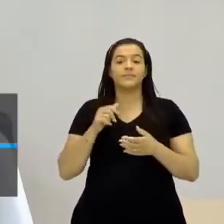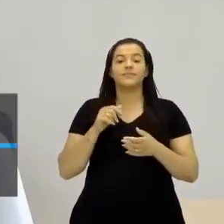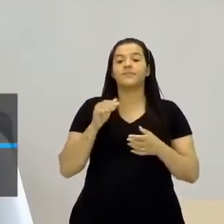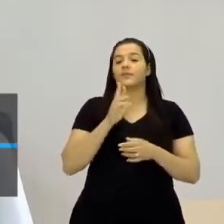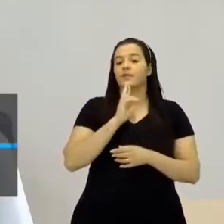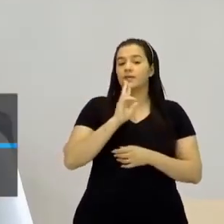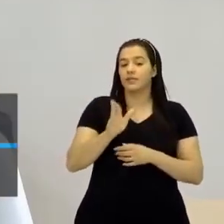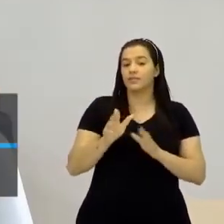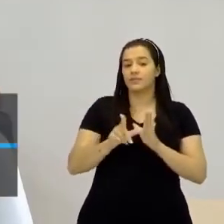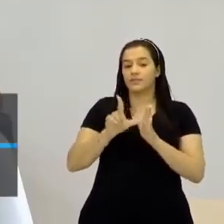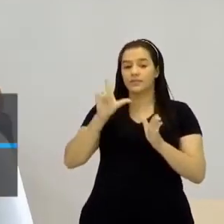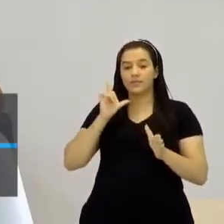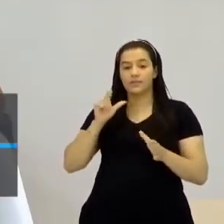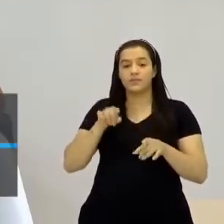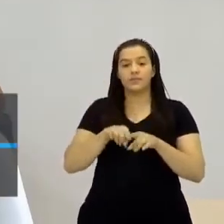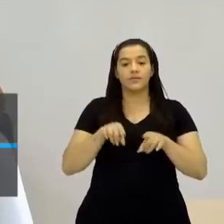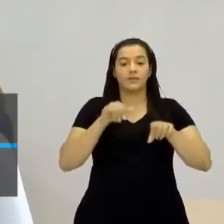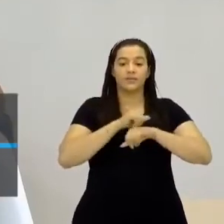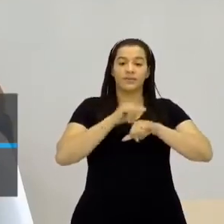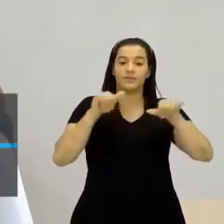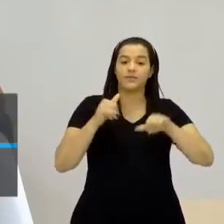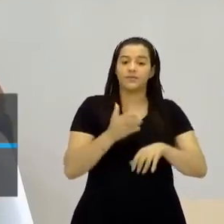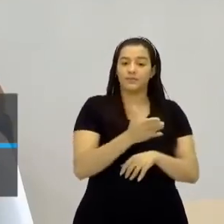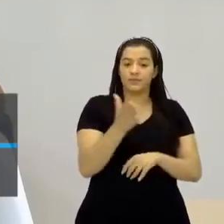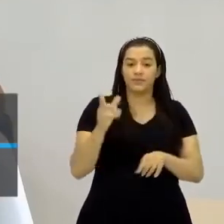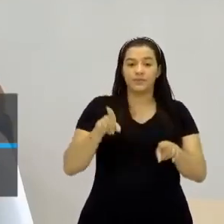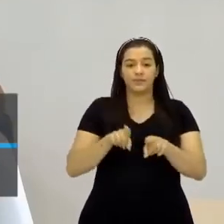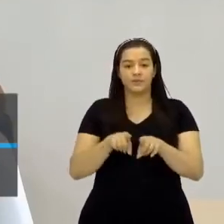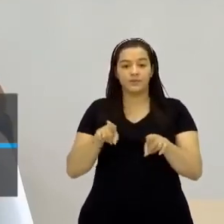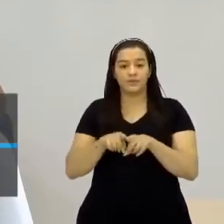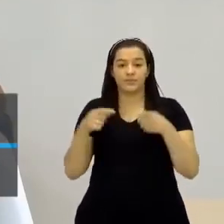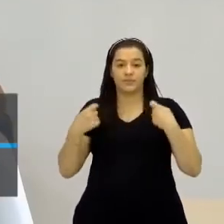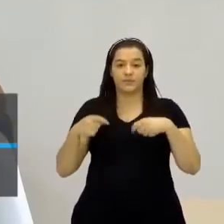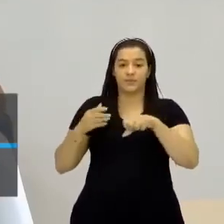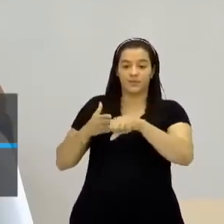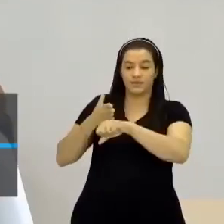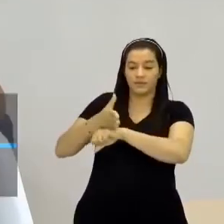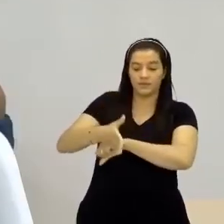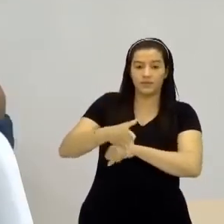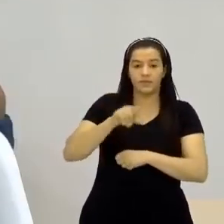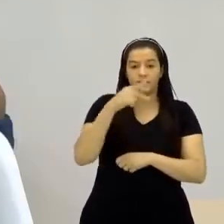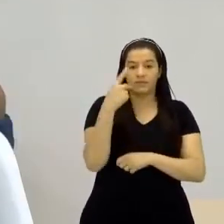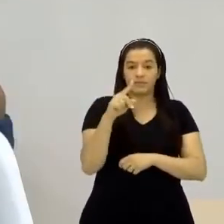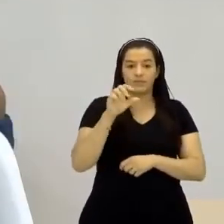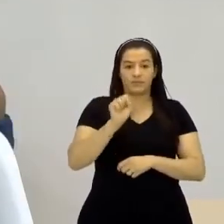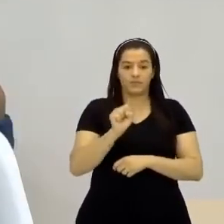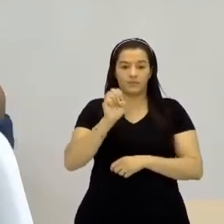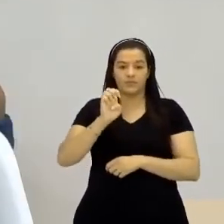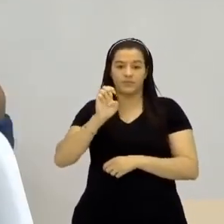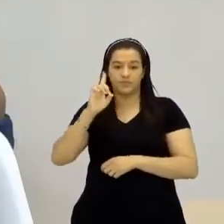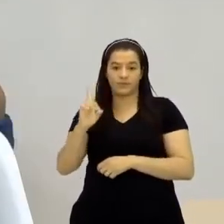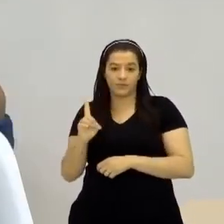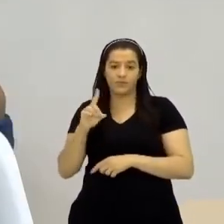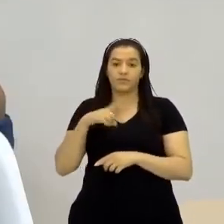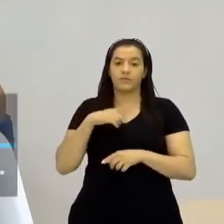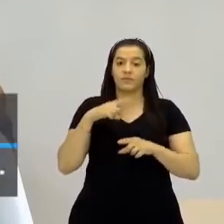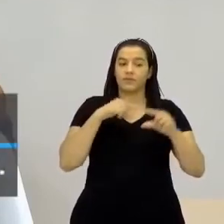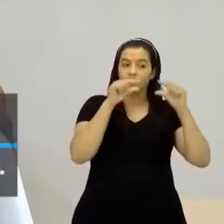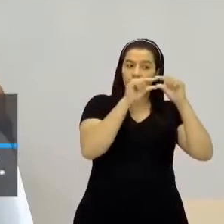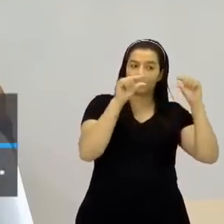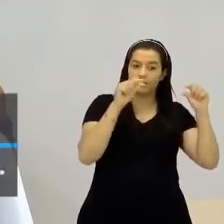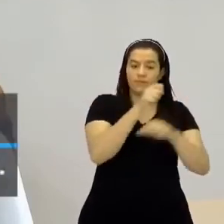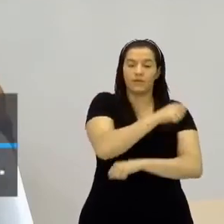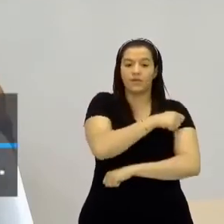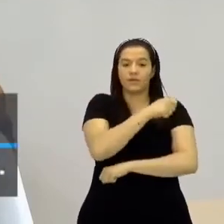eu ler as respostas de vocês, eu tenho um recado para você, aluninho. Você deve entrar lá na sede com o seu RA, procurar o menu aluno